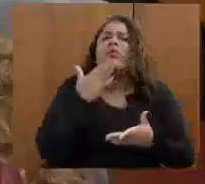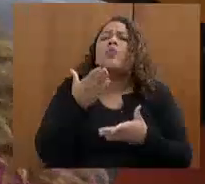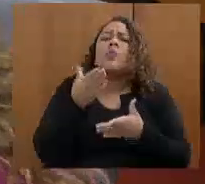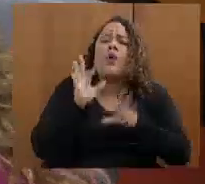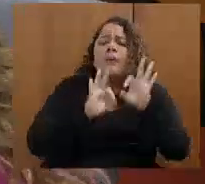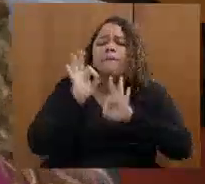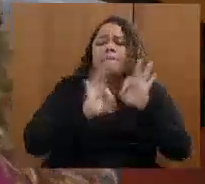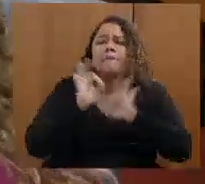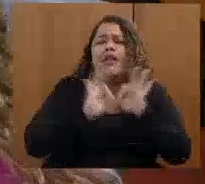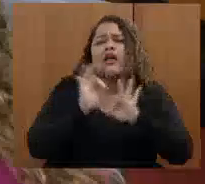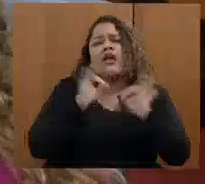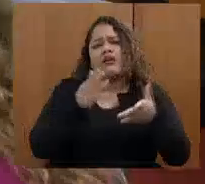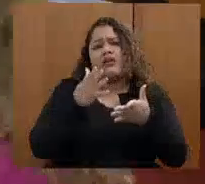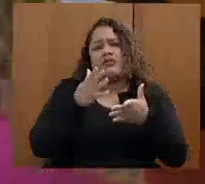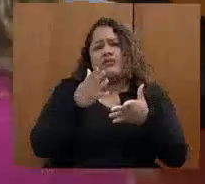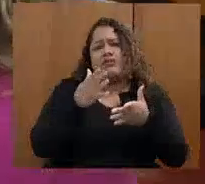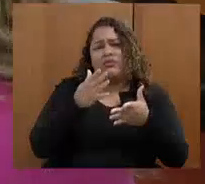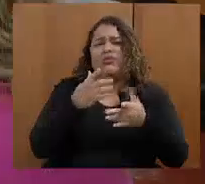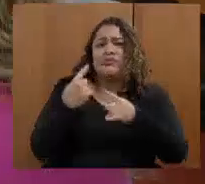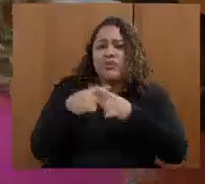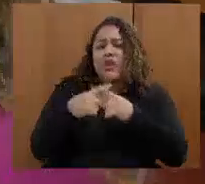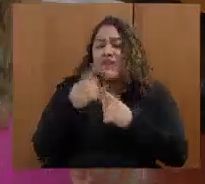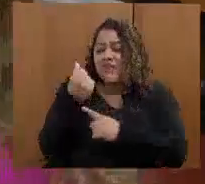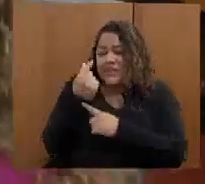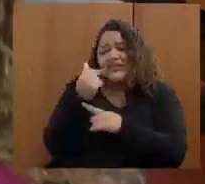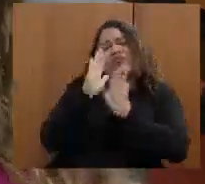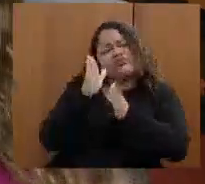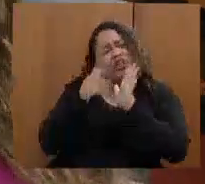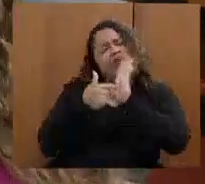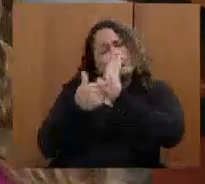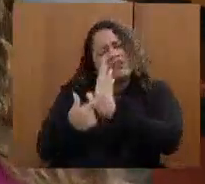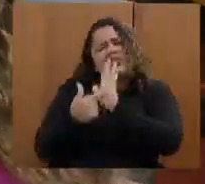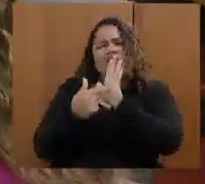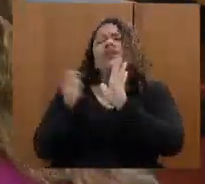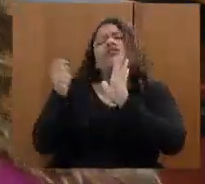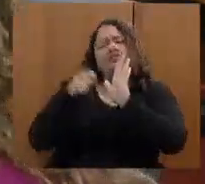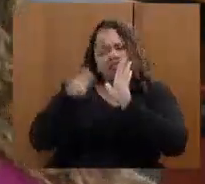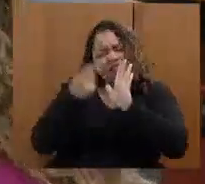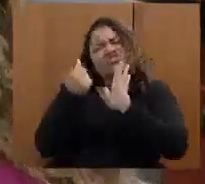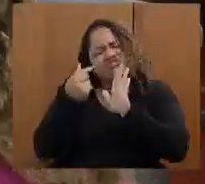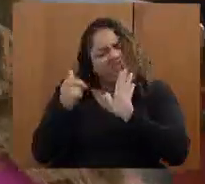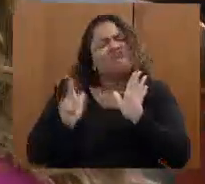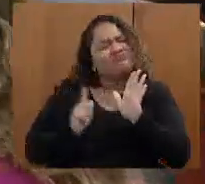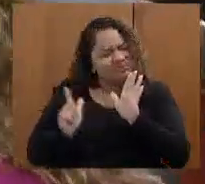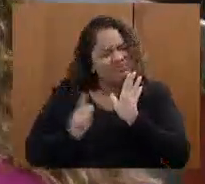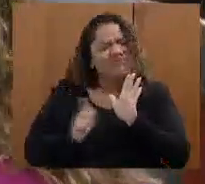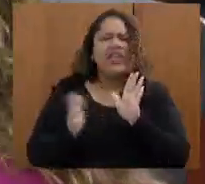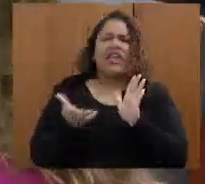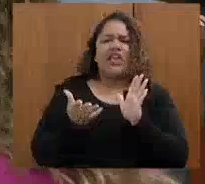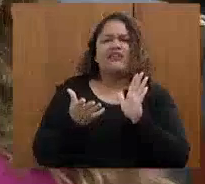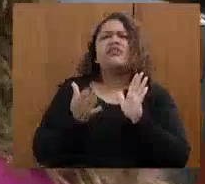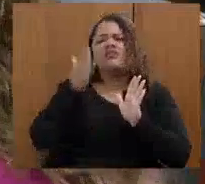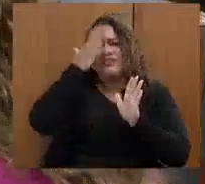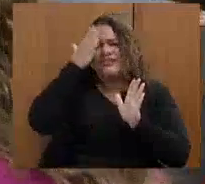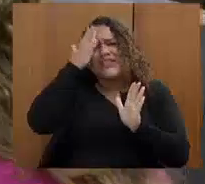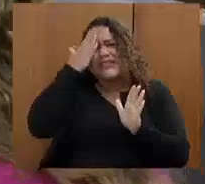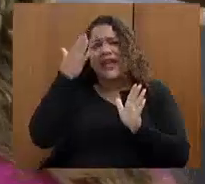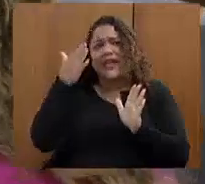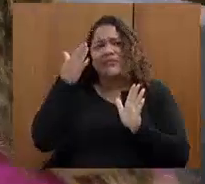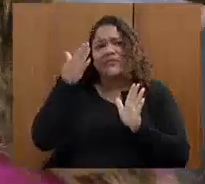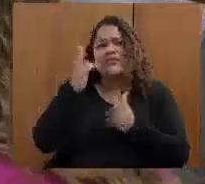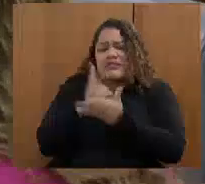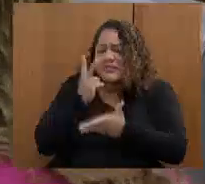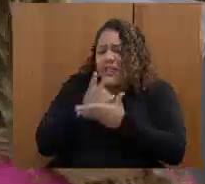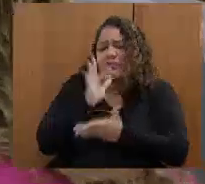já apresentei outras reuniões Tem dinheiro tem todos os aqui na minha tréplica eu posso trazer o saldos que você sabe que todo ano tem dinheiro